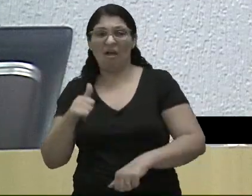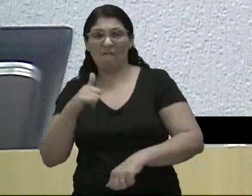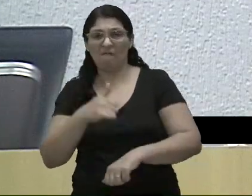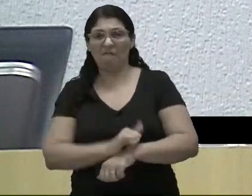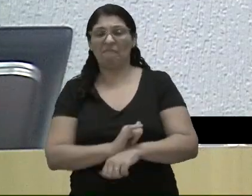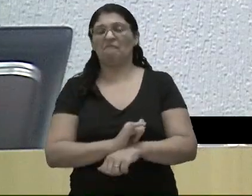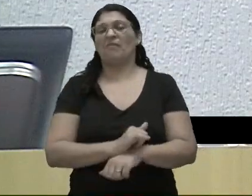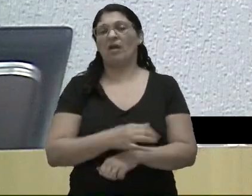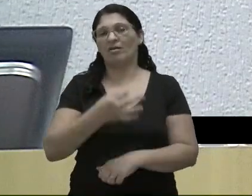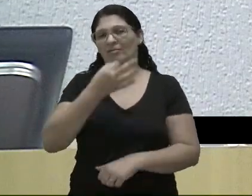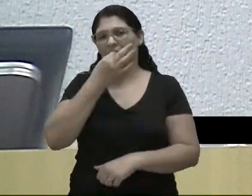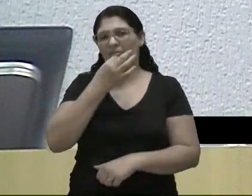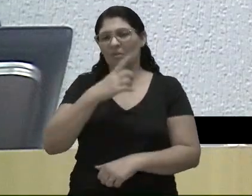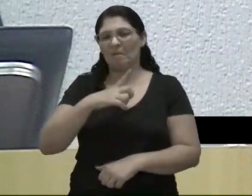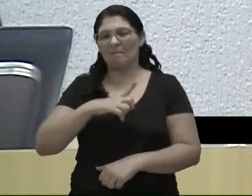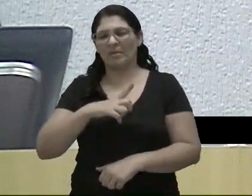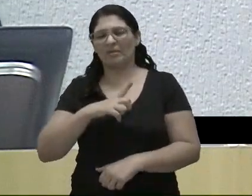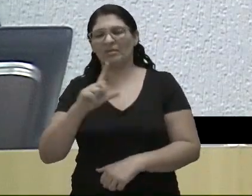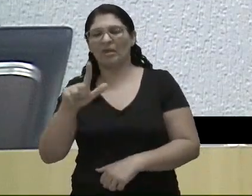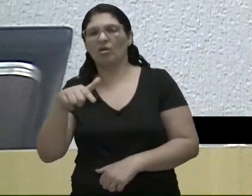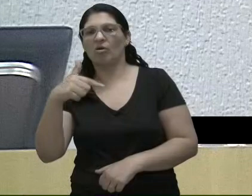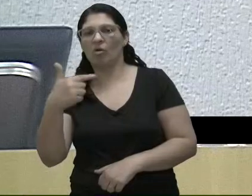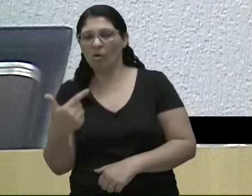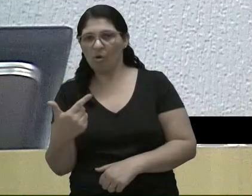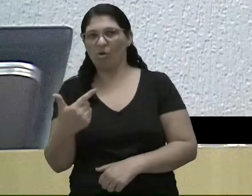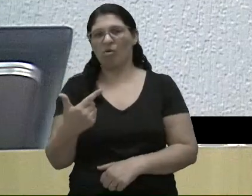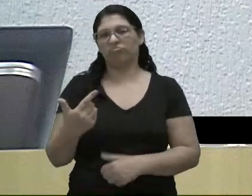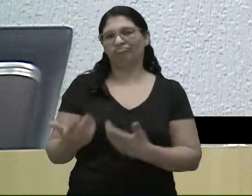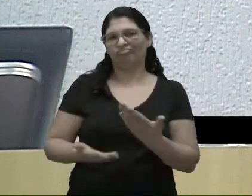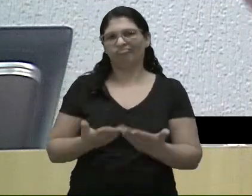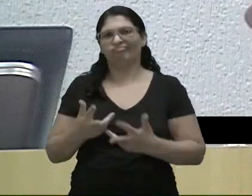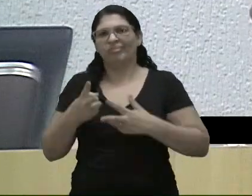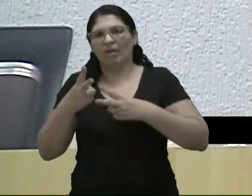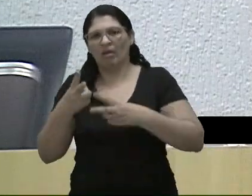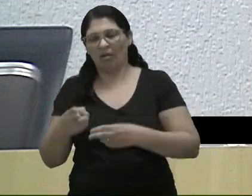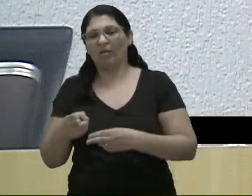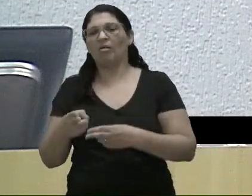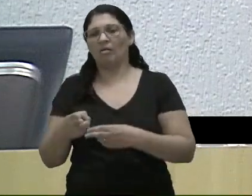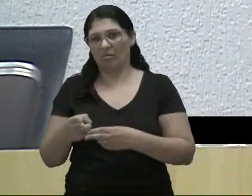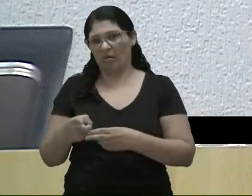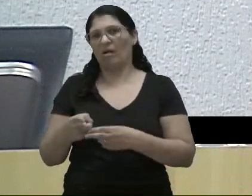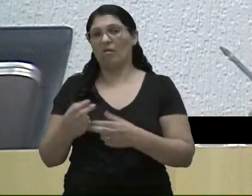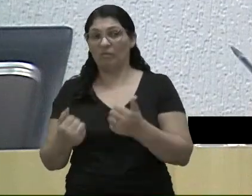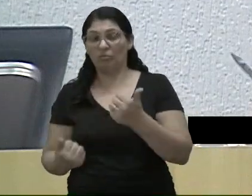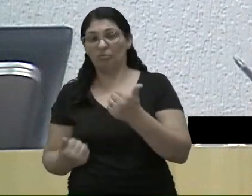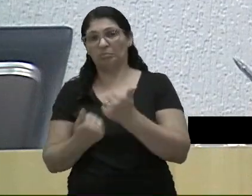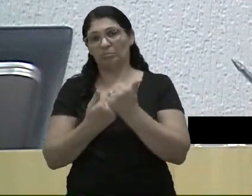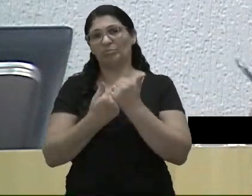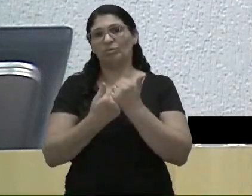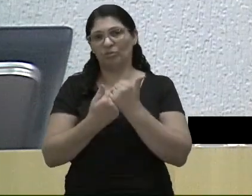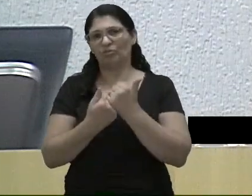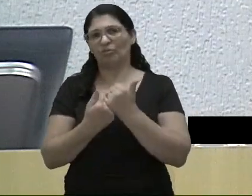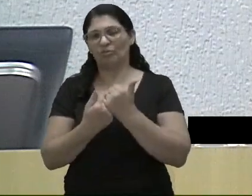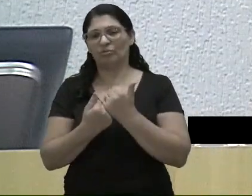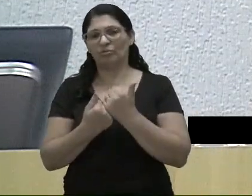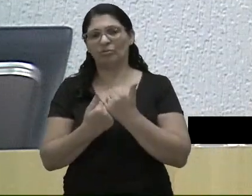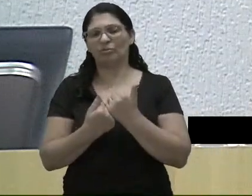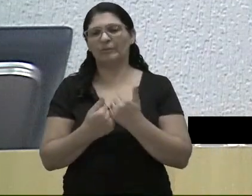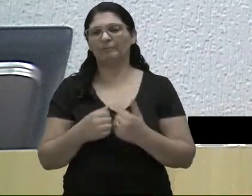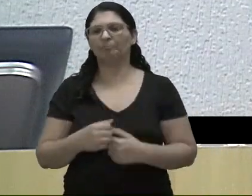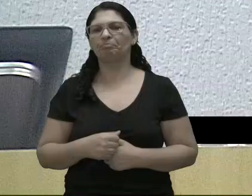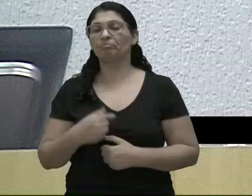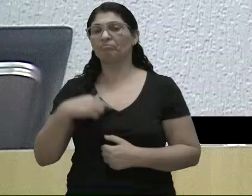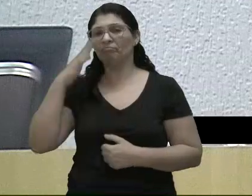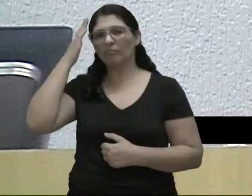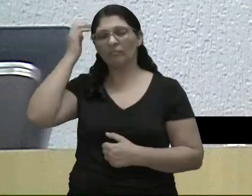outro medicamento que ele é para a mesma função e ele repõe. E foi passado para mim